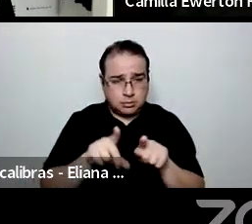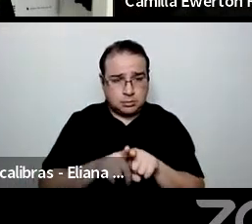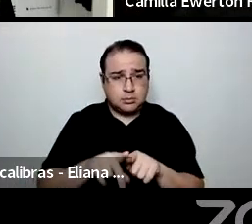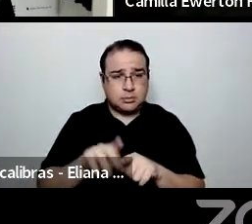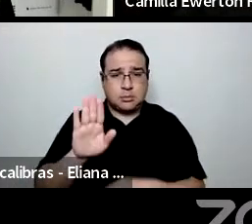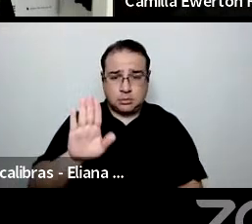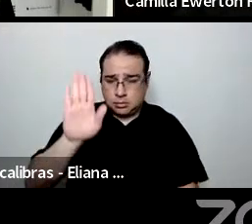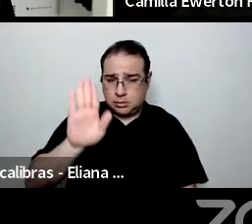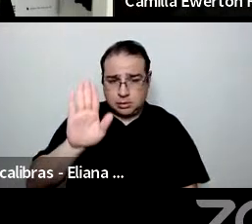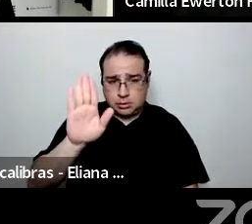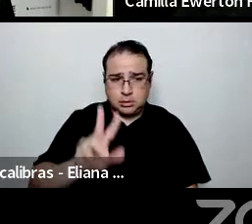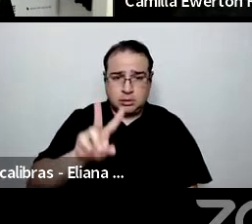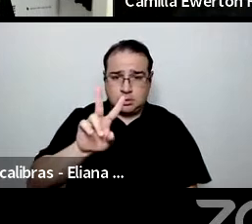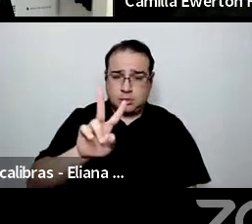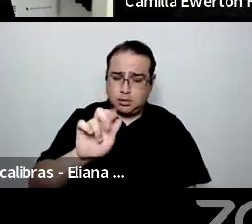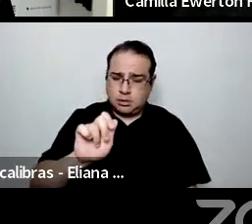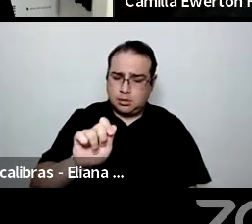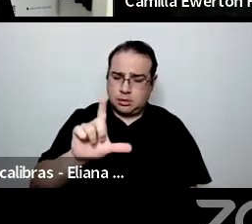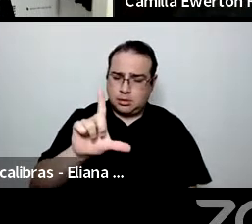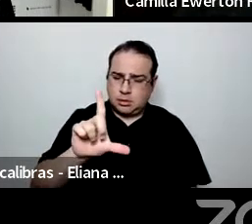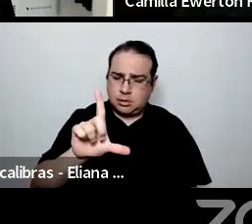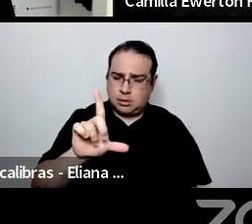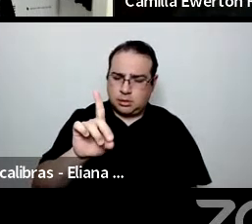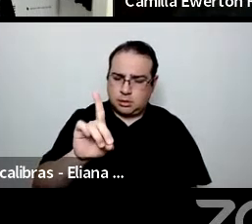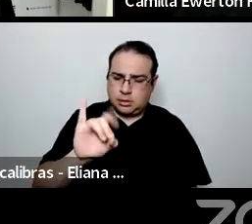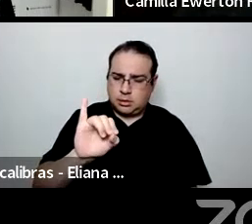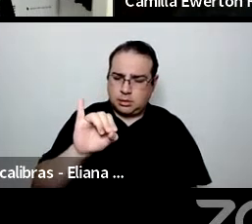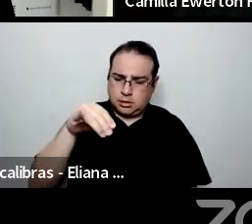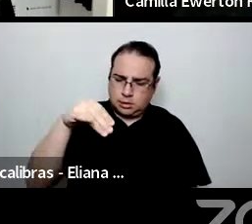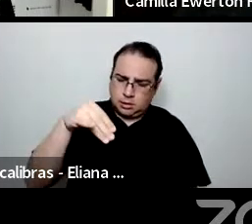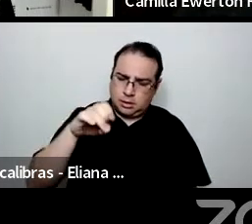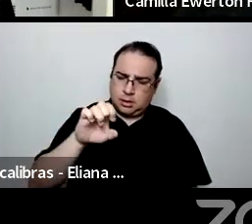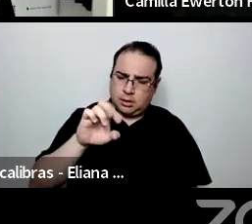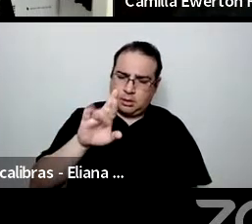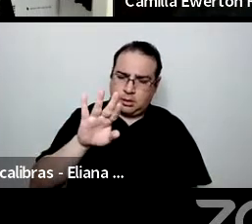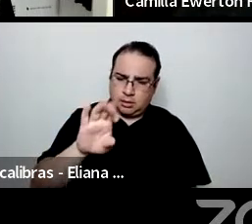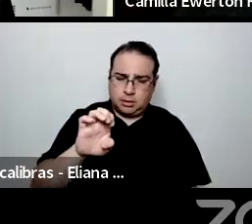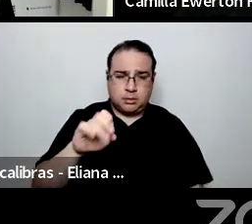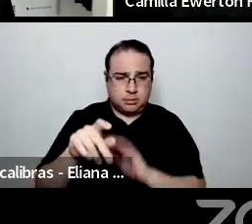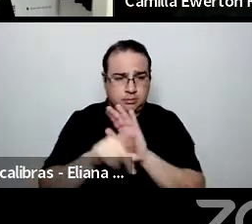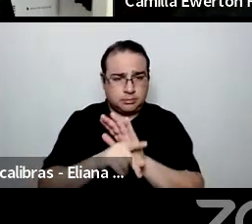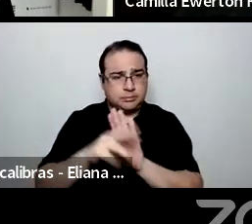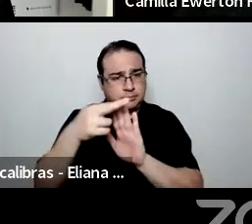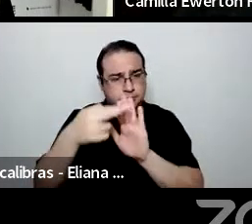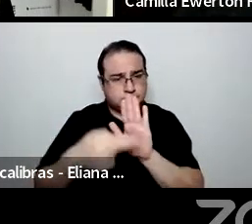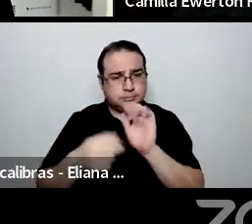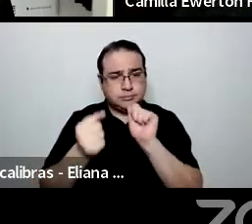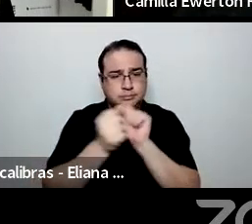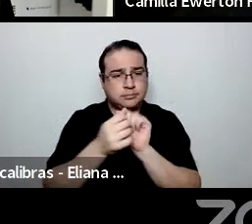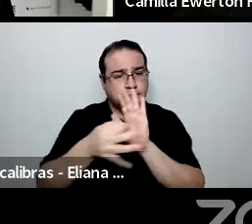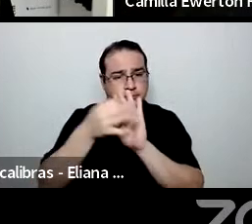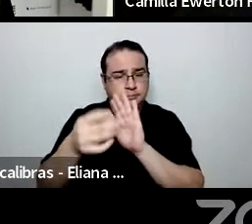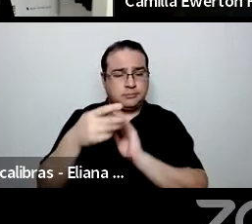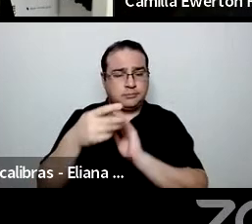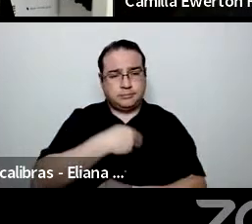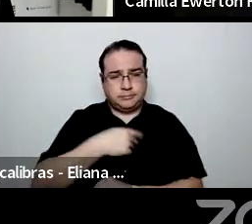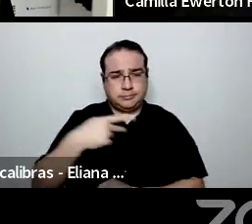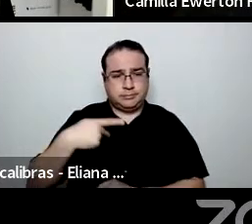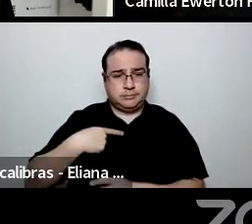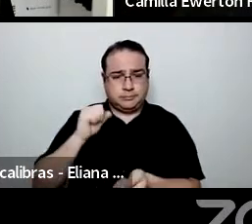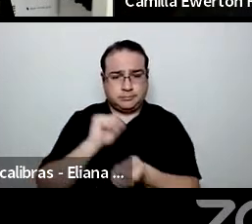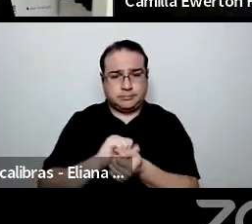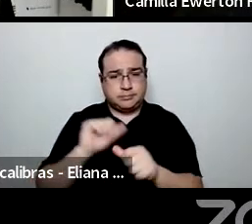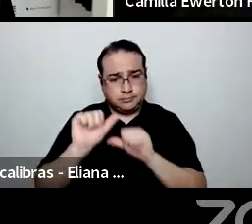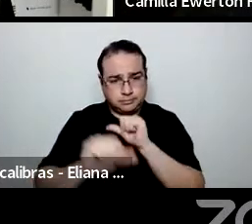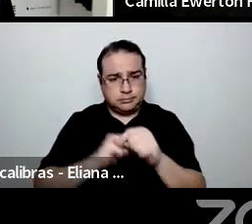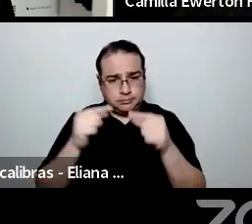candidata Valdemiro e Xavier bem da Luz nos termos do voto da relatora e de acordo com o parecer do Ministério Público